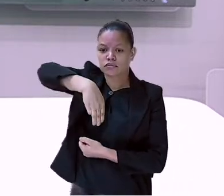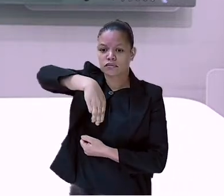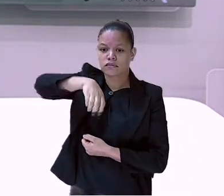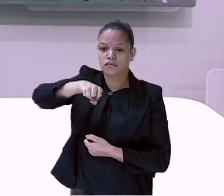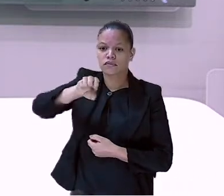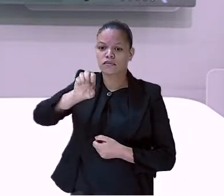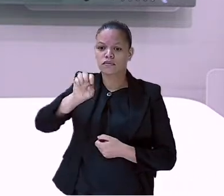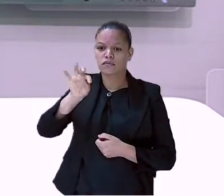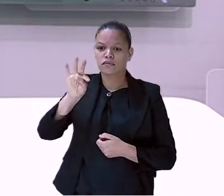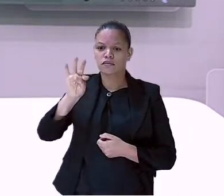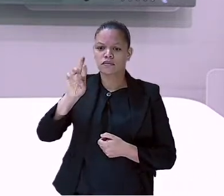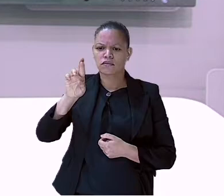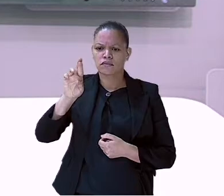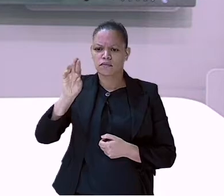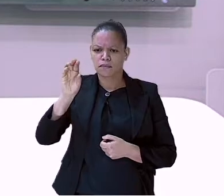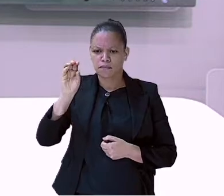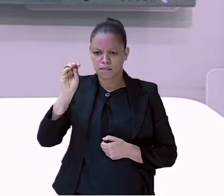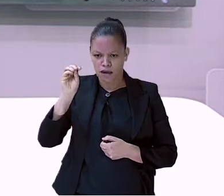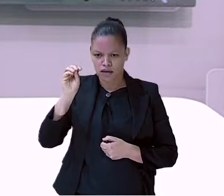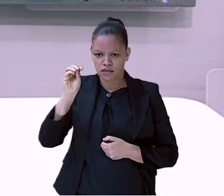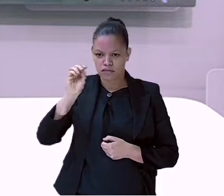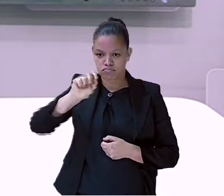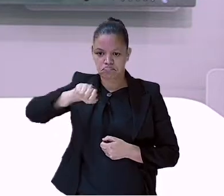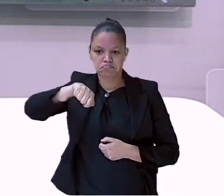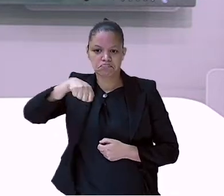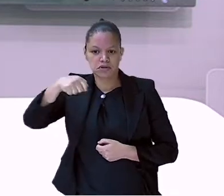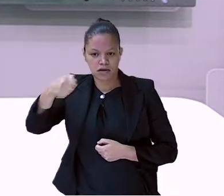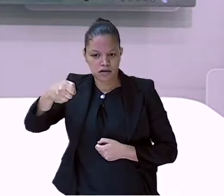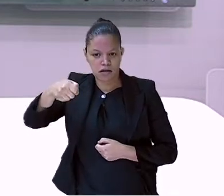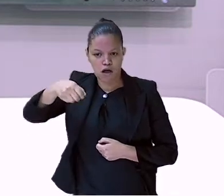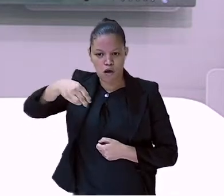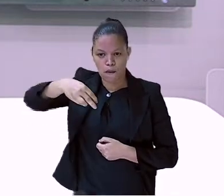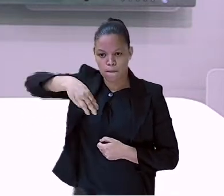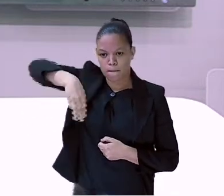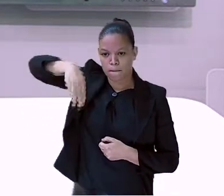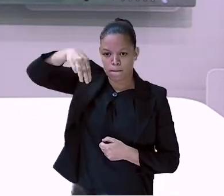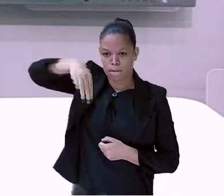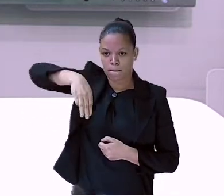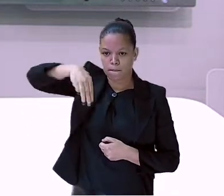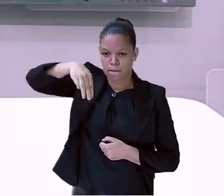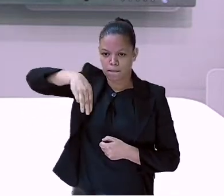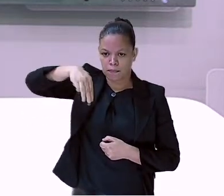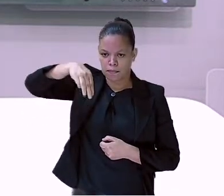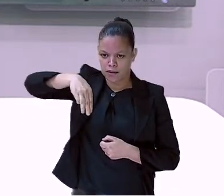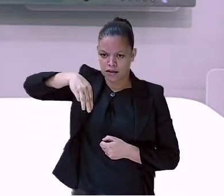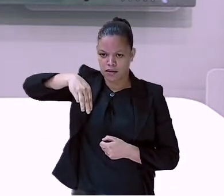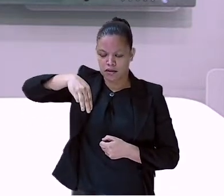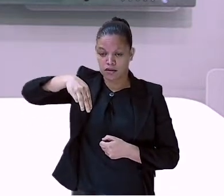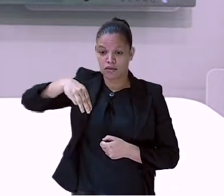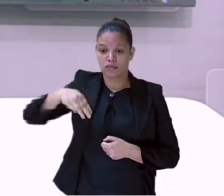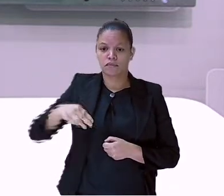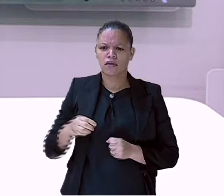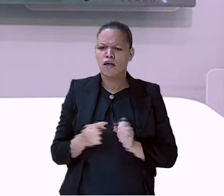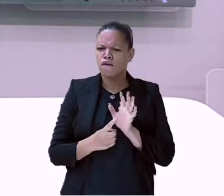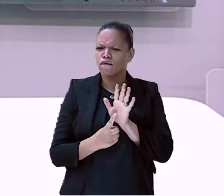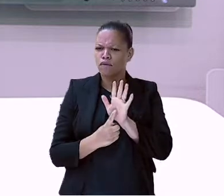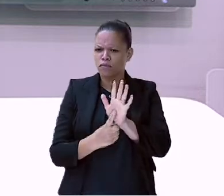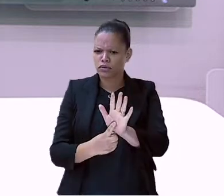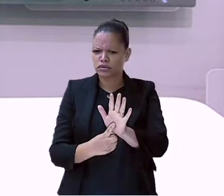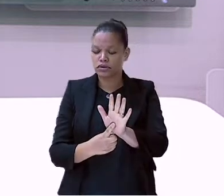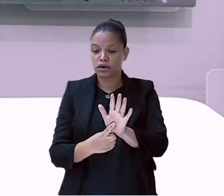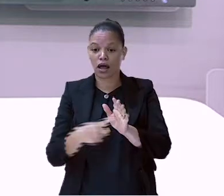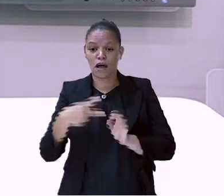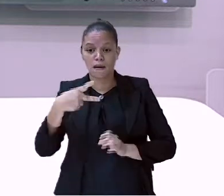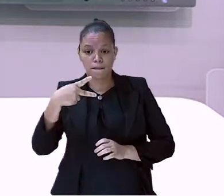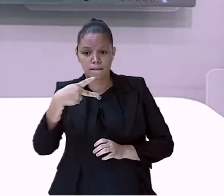aí medidas menores do que o metro e maior do que o metro, mas tudo que a gente usa no